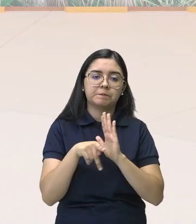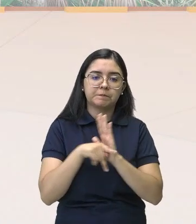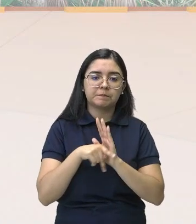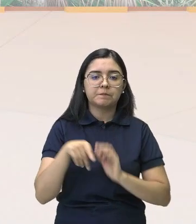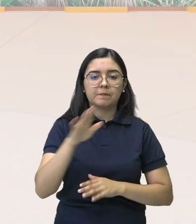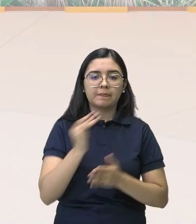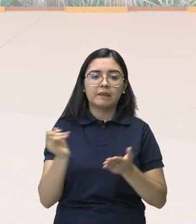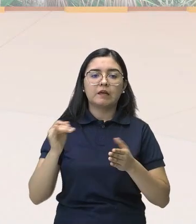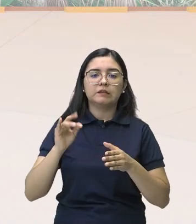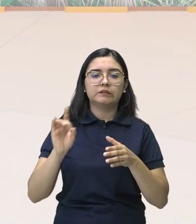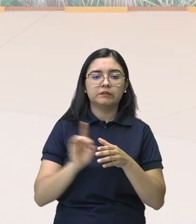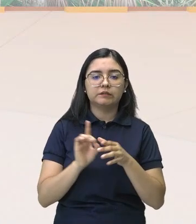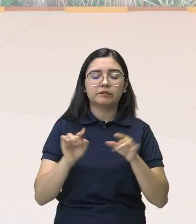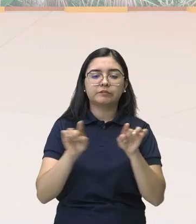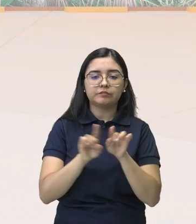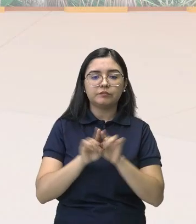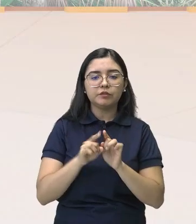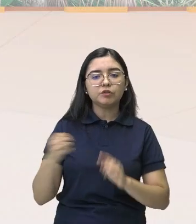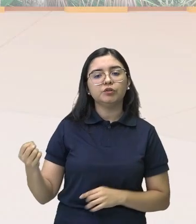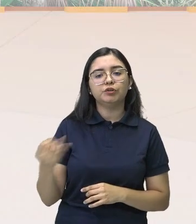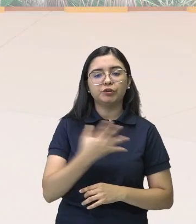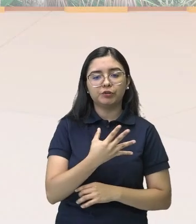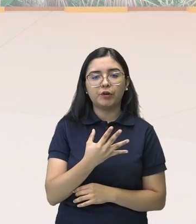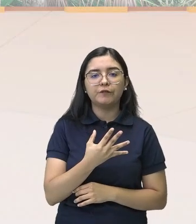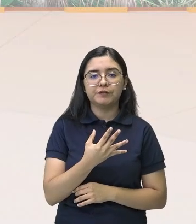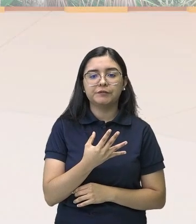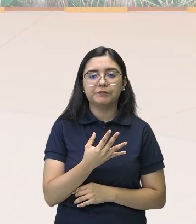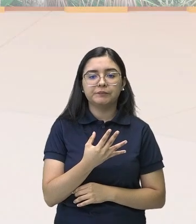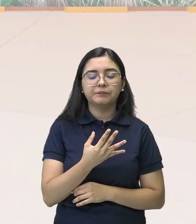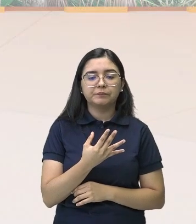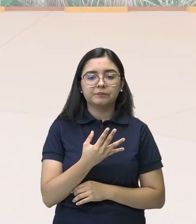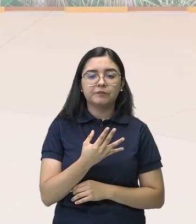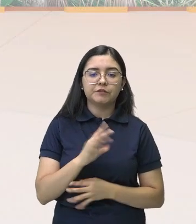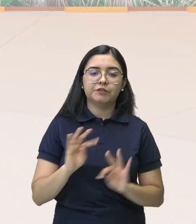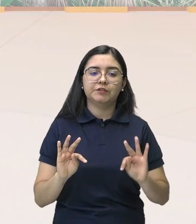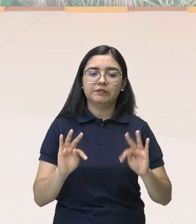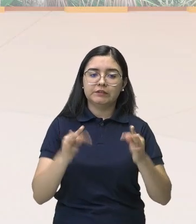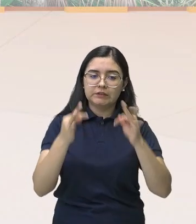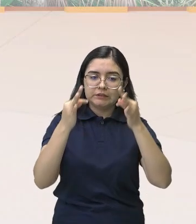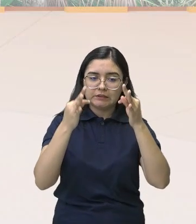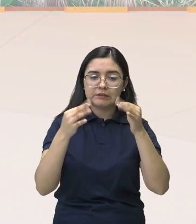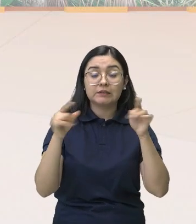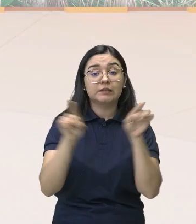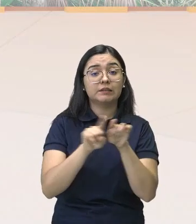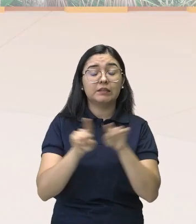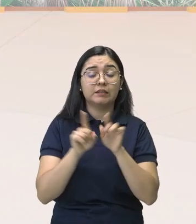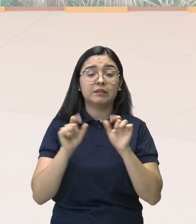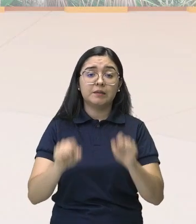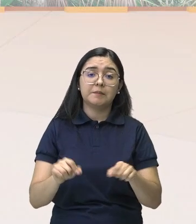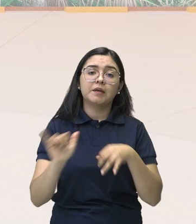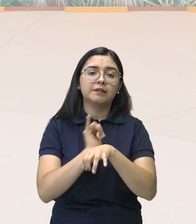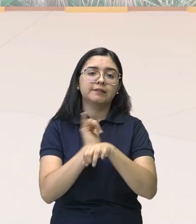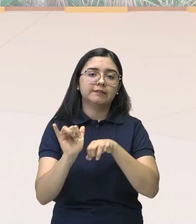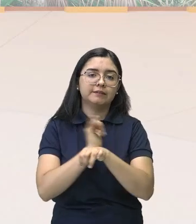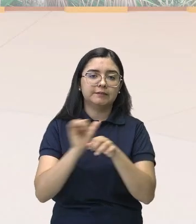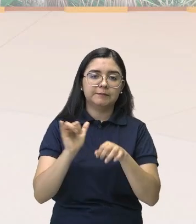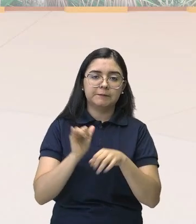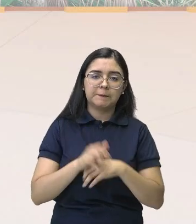práticas laborais e como nós falamos aqui, integração das novas tecnologias